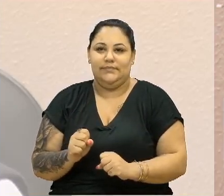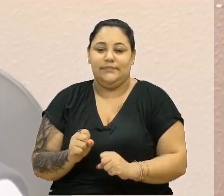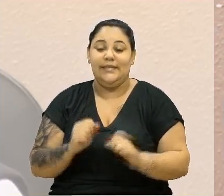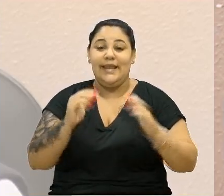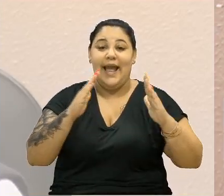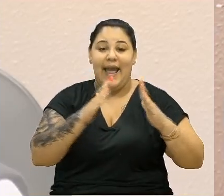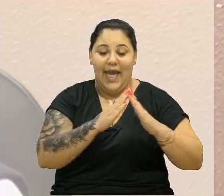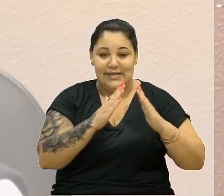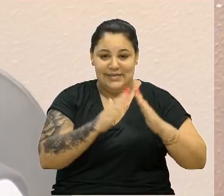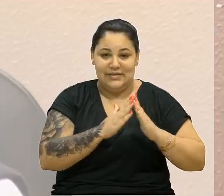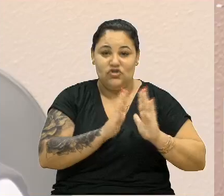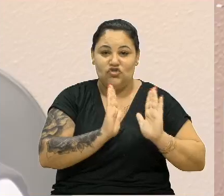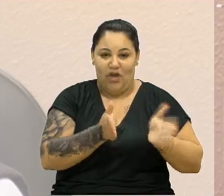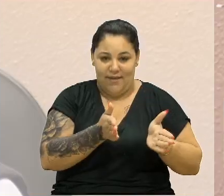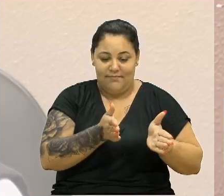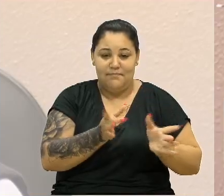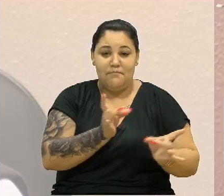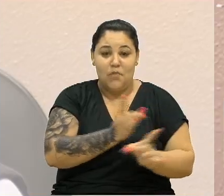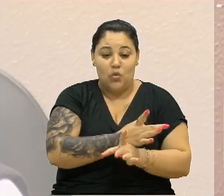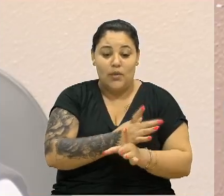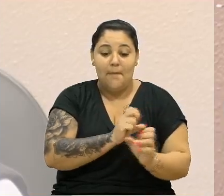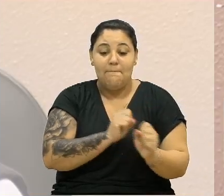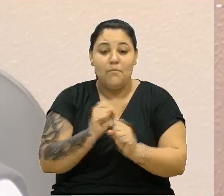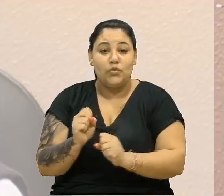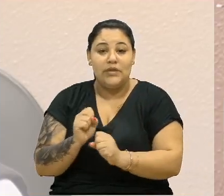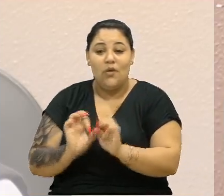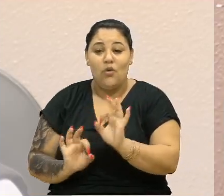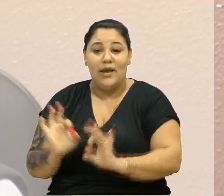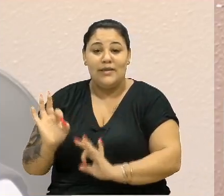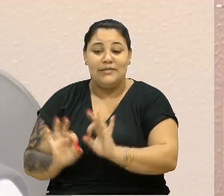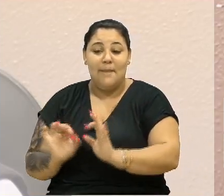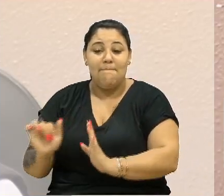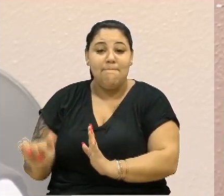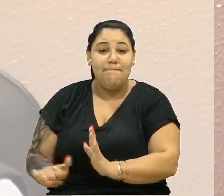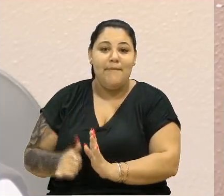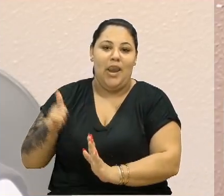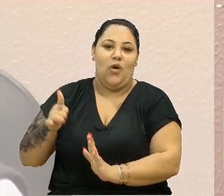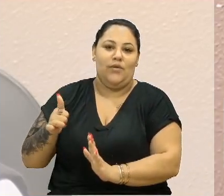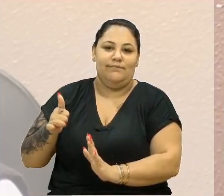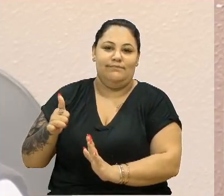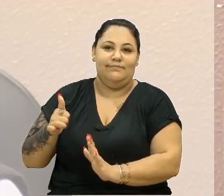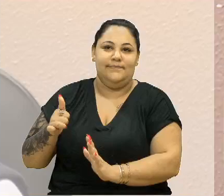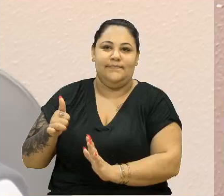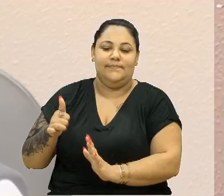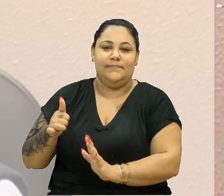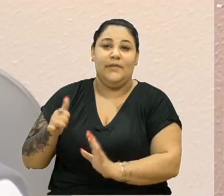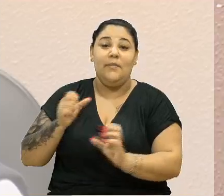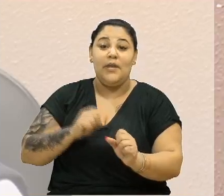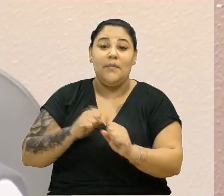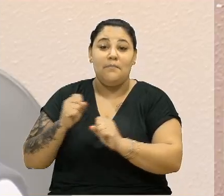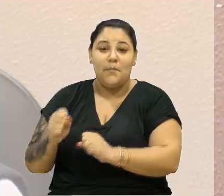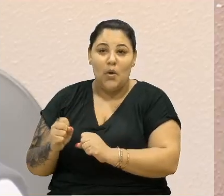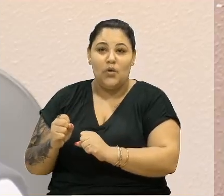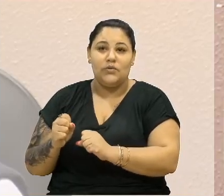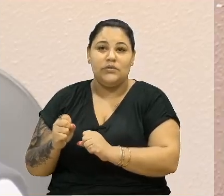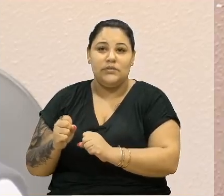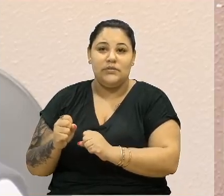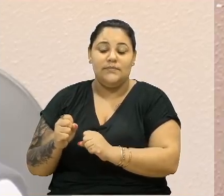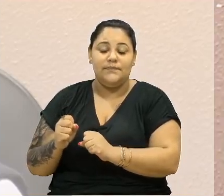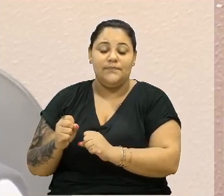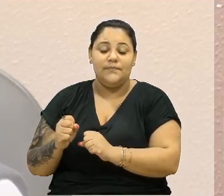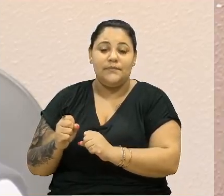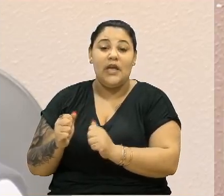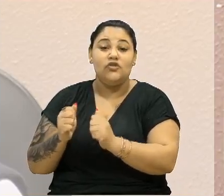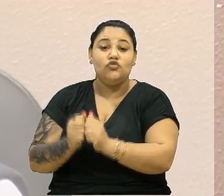própria, poderem organizar cada vez mais a condição para que possam estar ali junto de seus